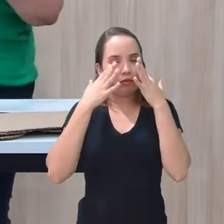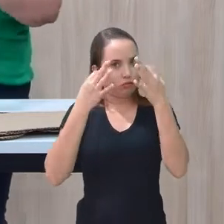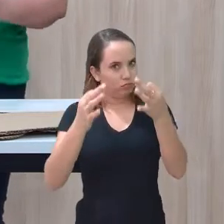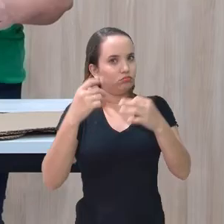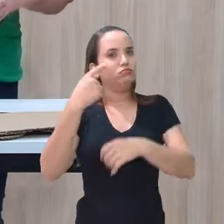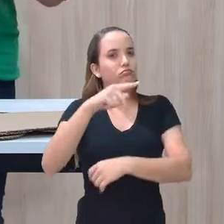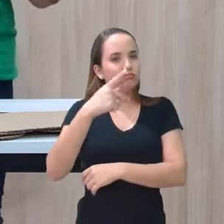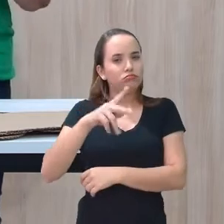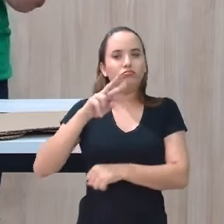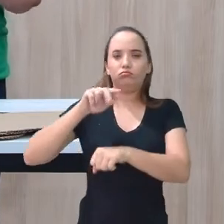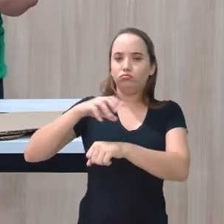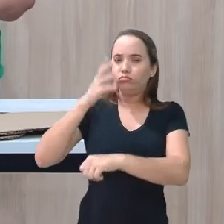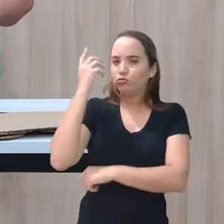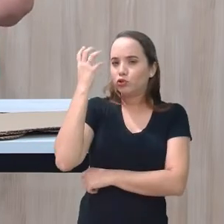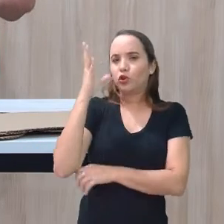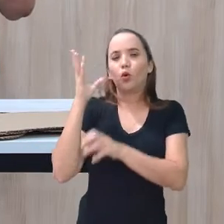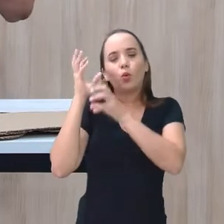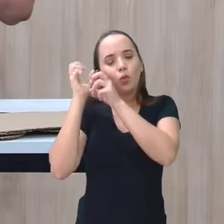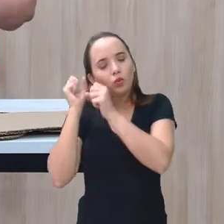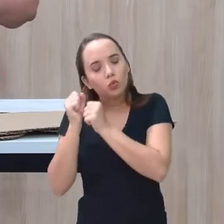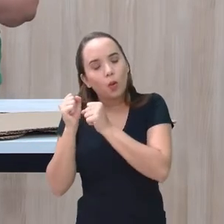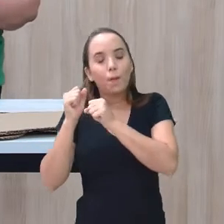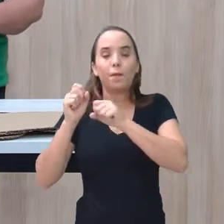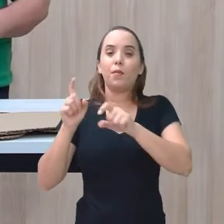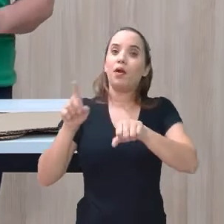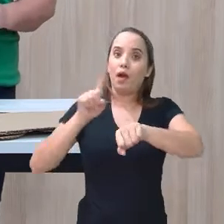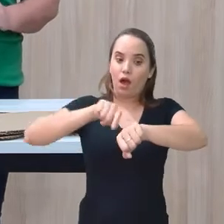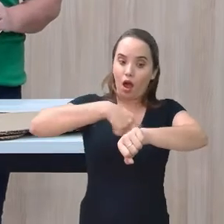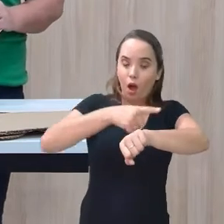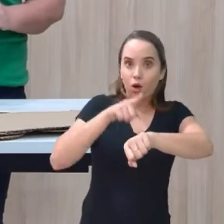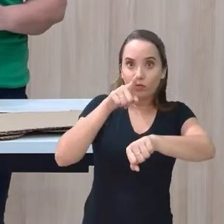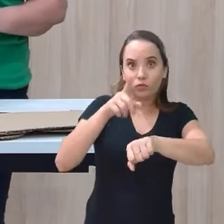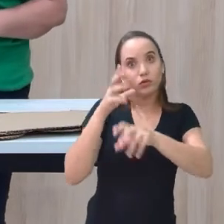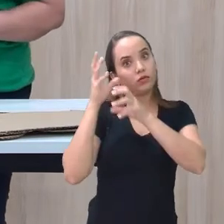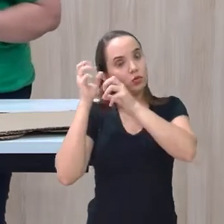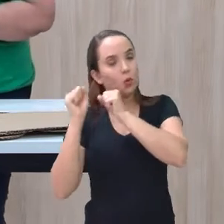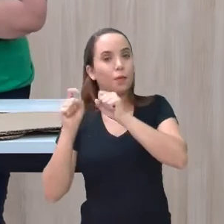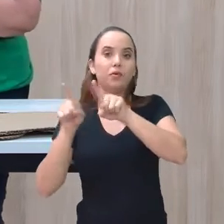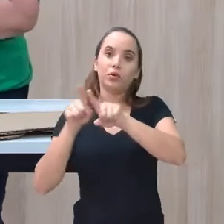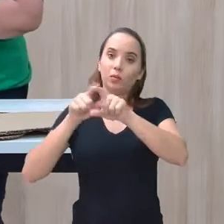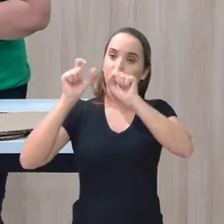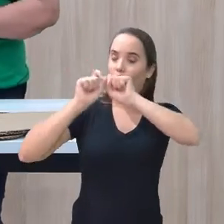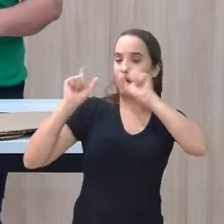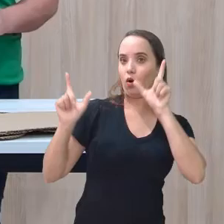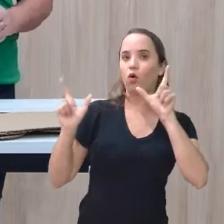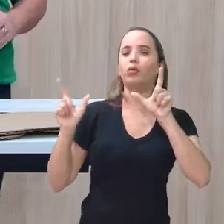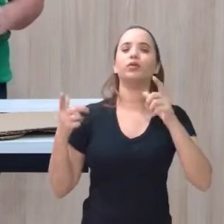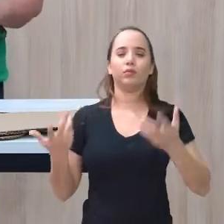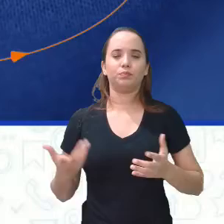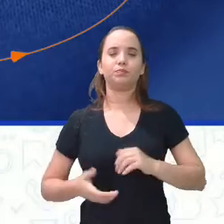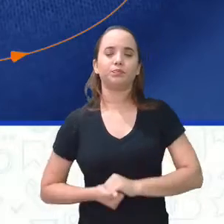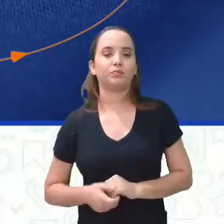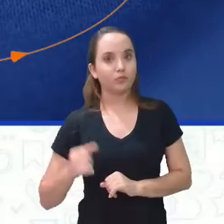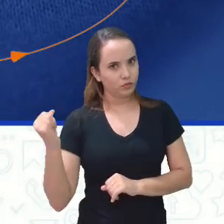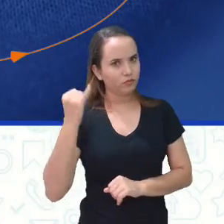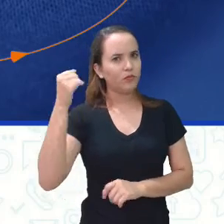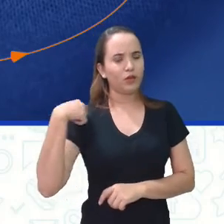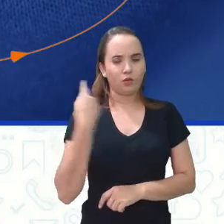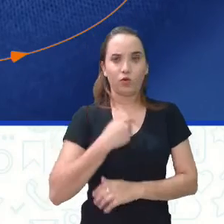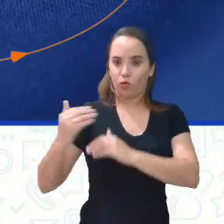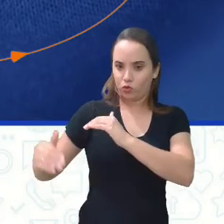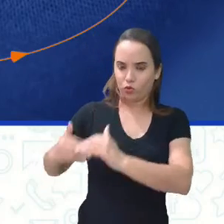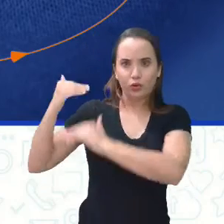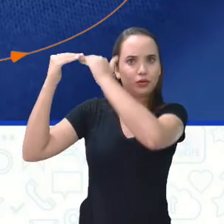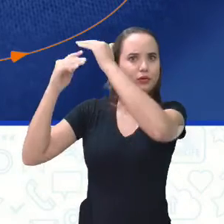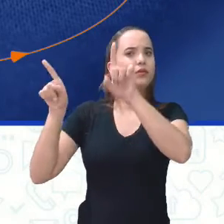para poder, não só a questão do crescimento, mas todo o bom funcionamento do nosso corpo. O outro movimento, gente, é o movimento de